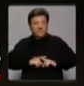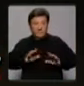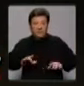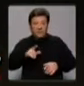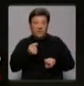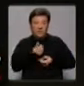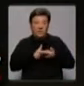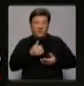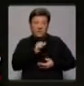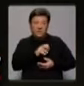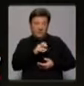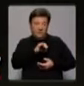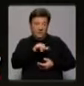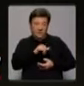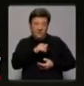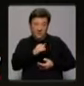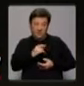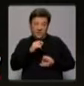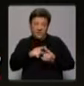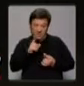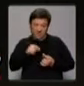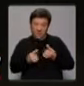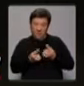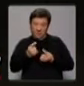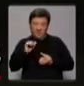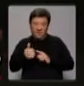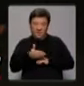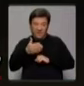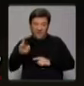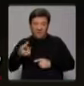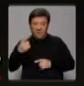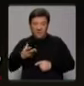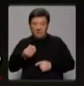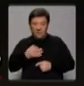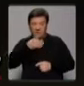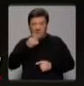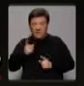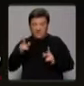economistas do ciza e mesmo para alguns economistas da da direita que tem medo de falar dessa questão